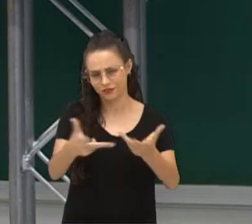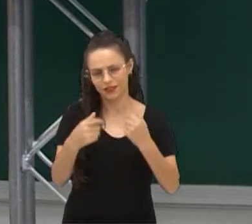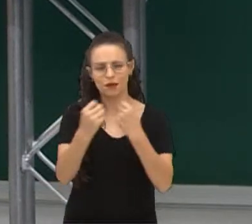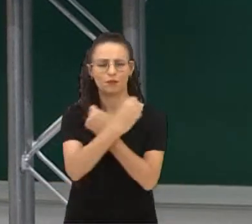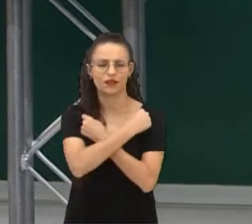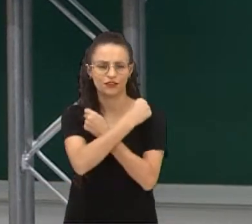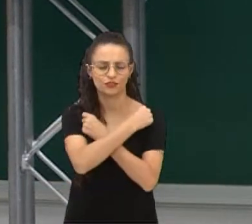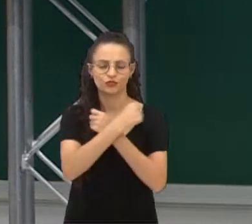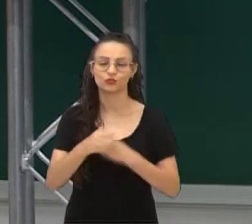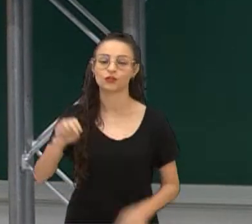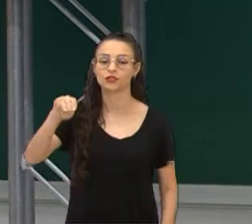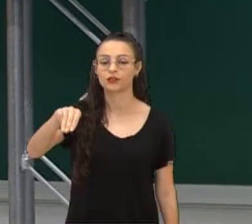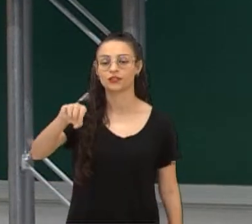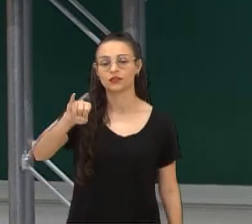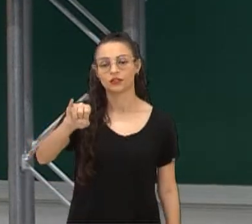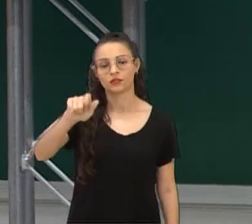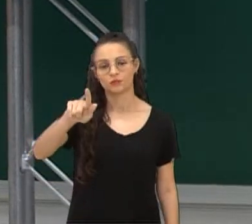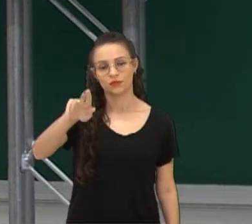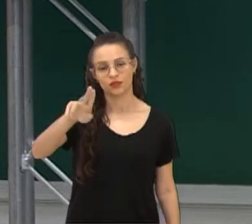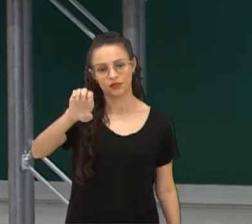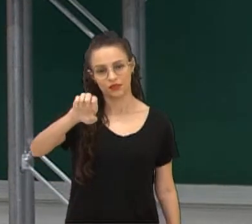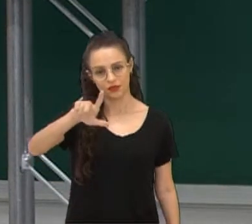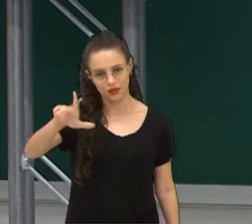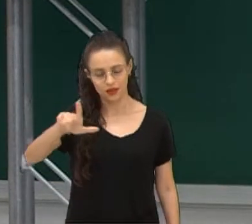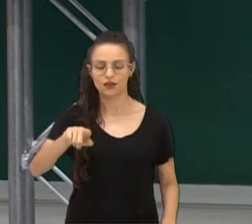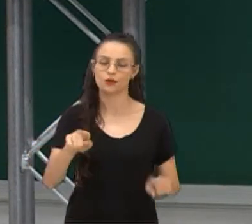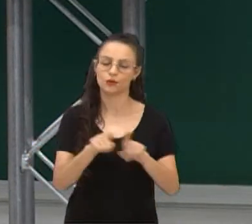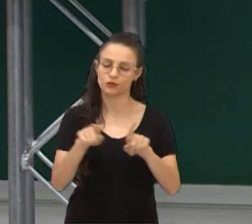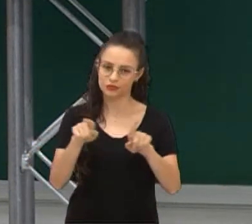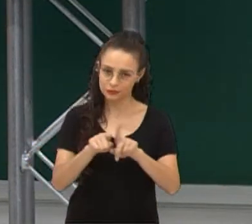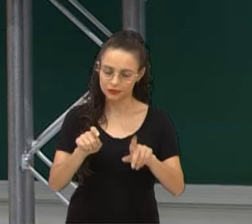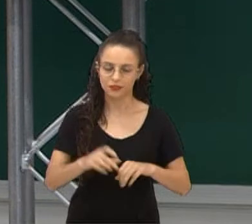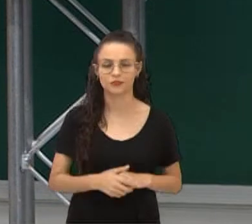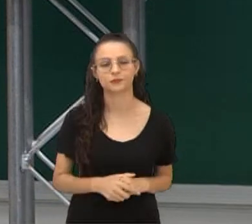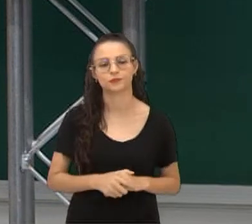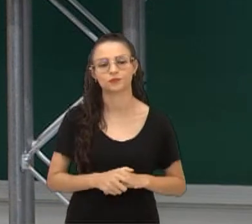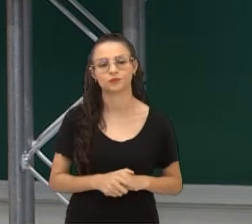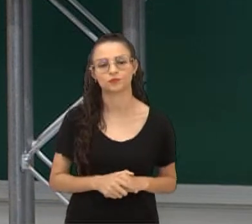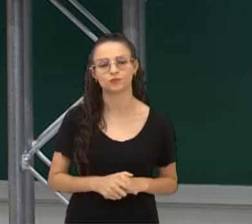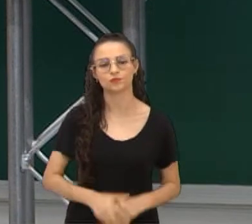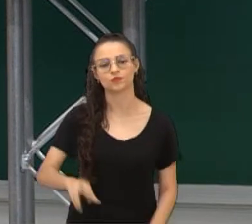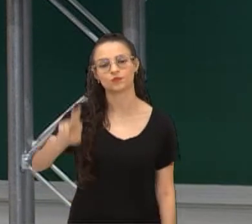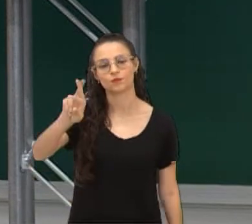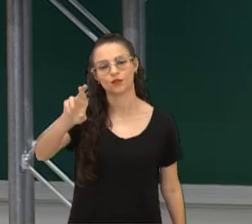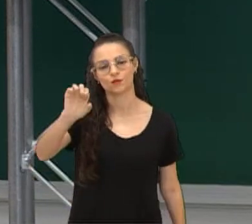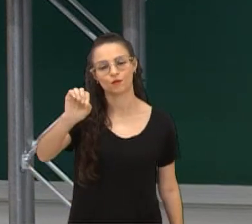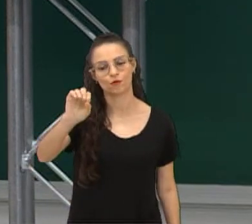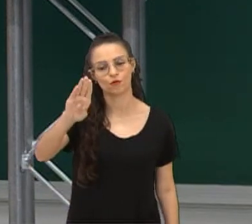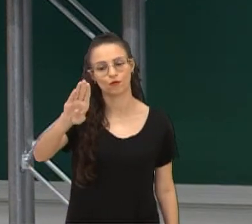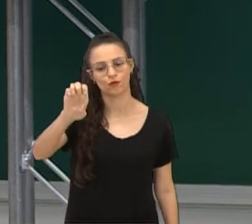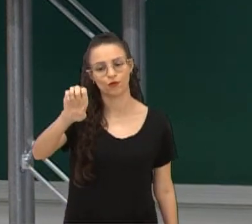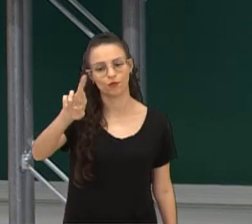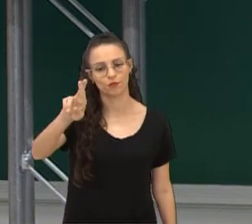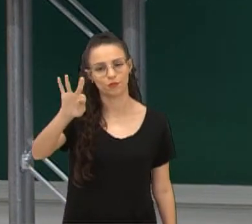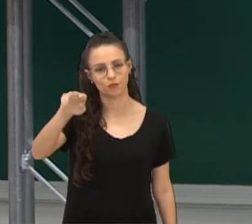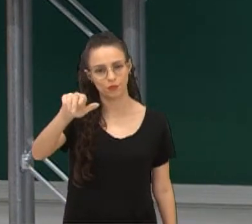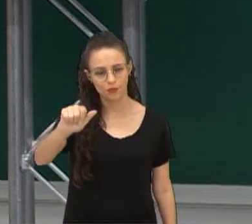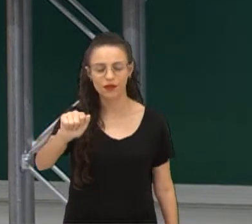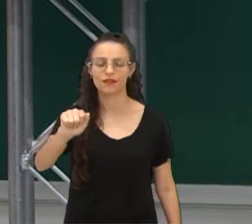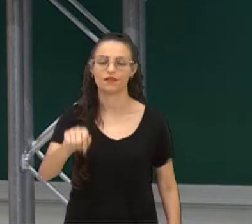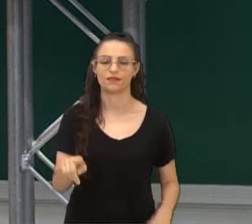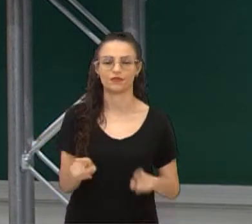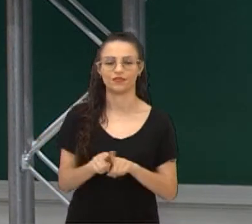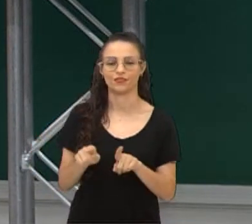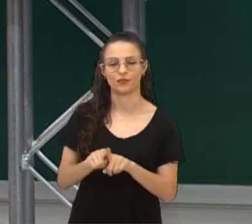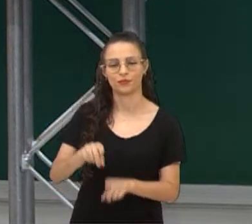grande abraço Miguel também da Escola Antônio José Reis a Roberta Oi Maria